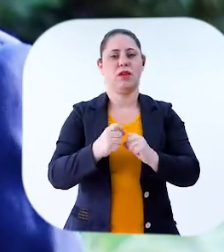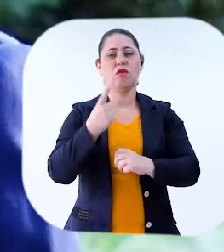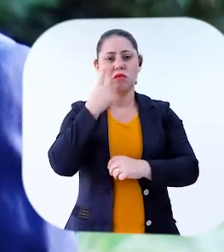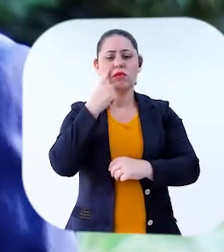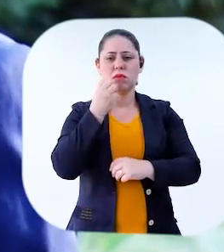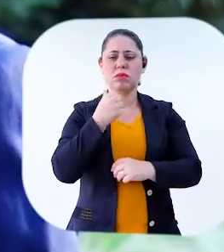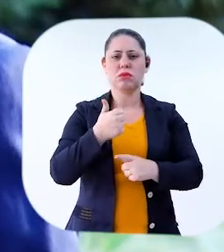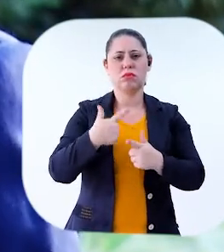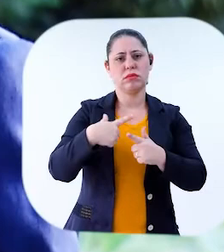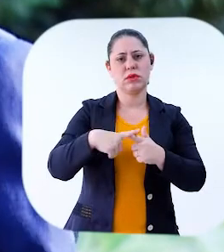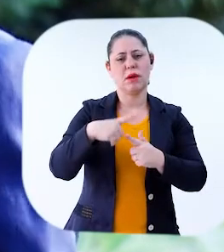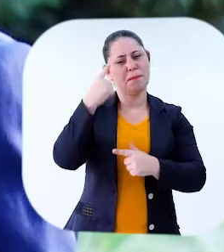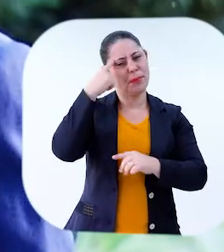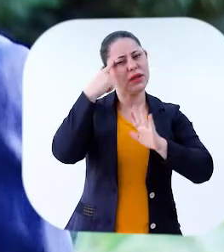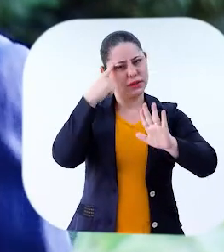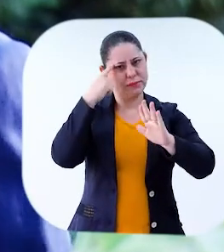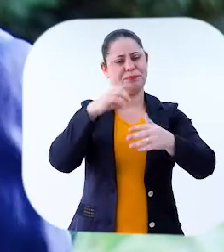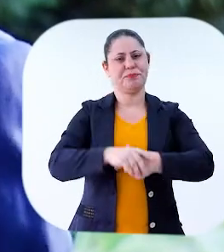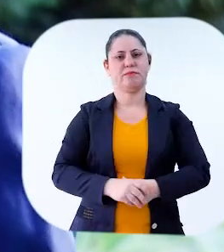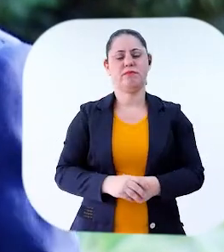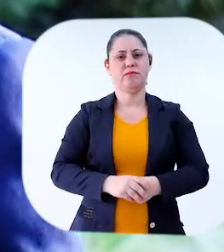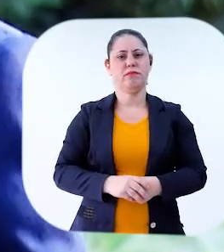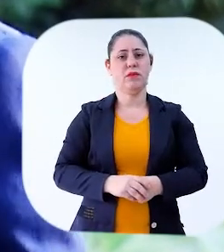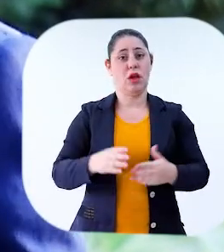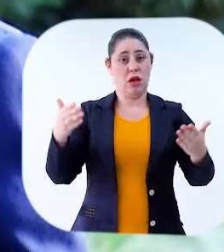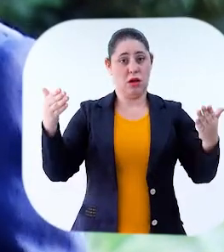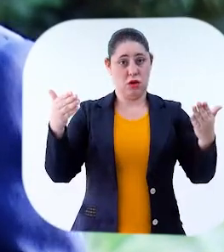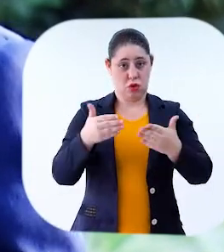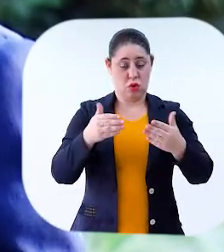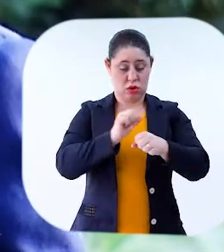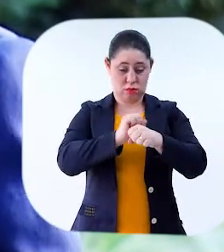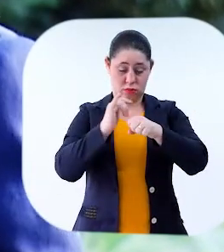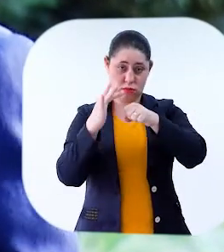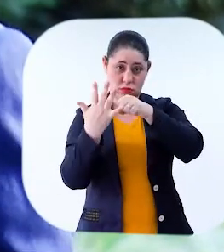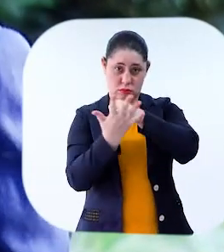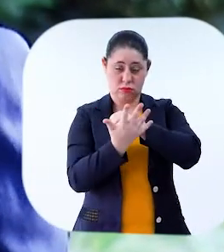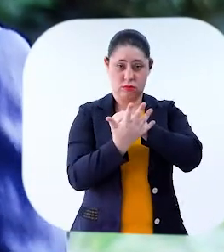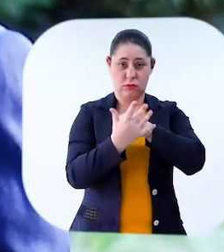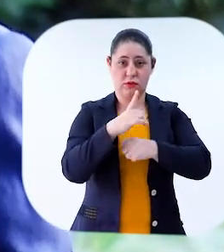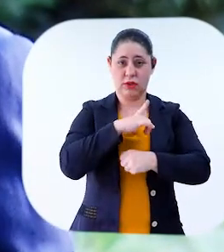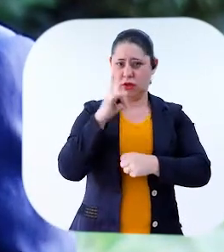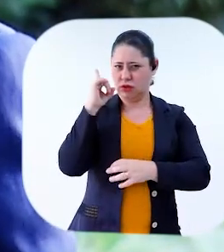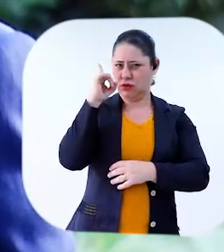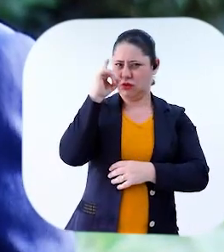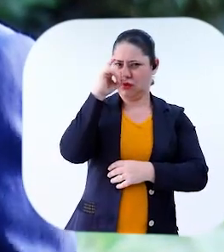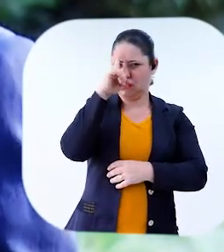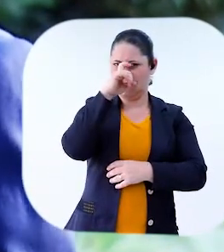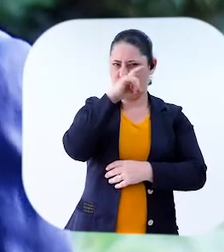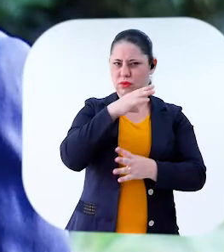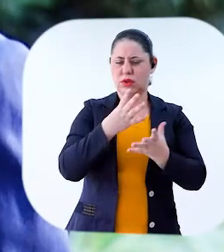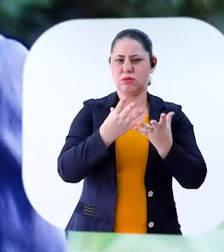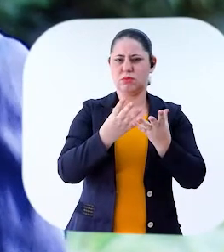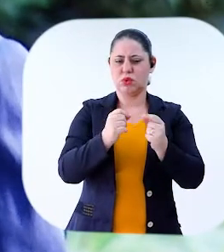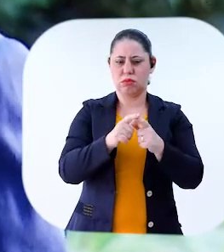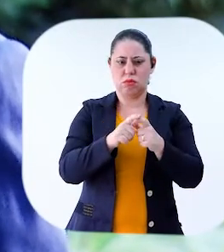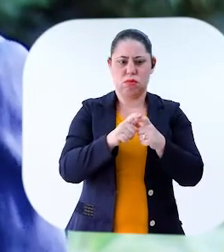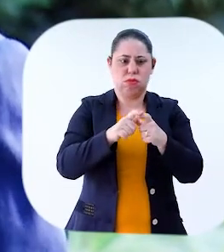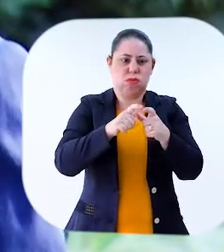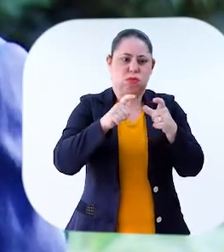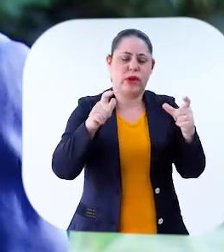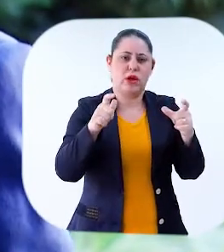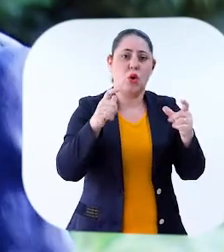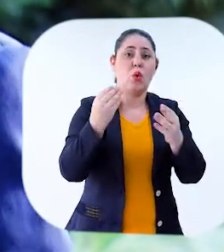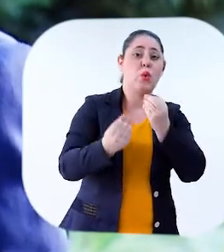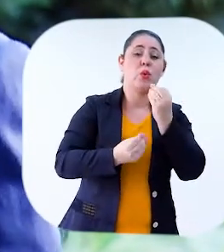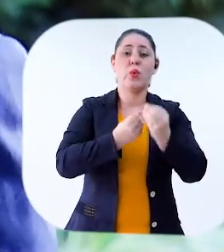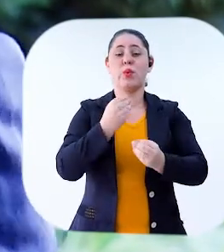olhos, eu vejo com bons olhos. Você imagina só, agora, com a questão do coronavírus, nós teremos uma dificuldade tremenda em relação a isso,